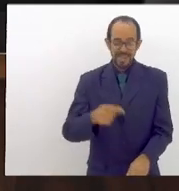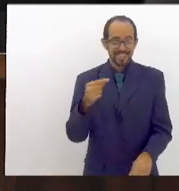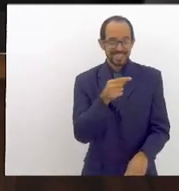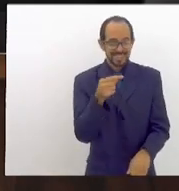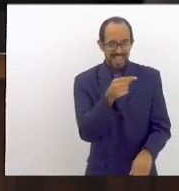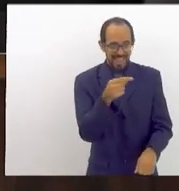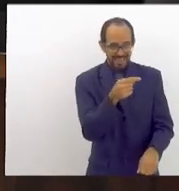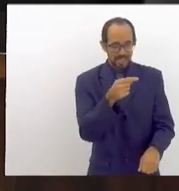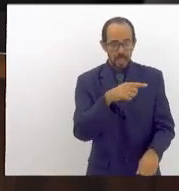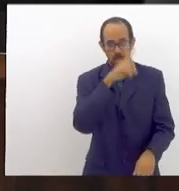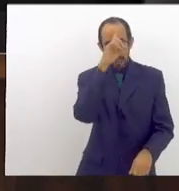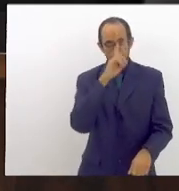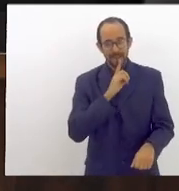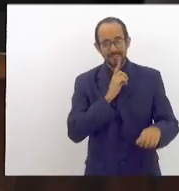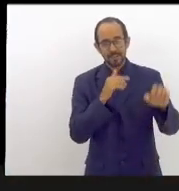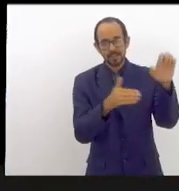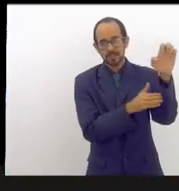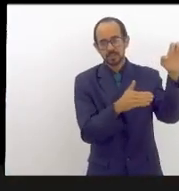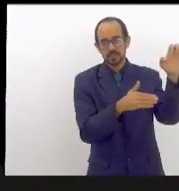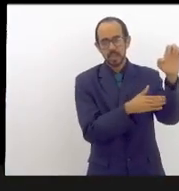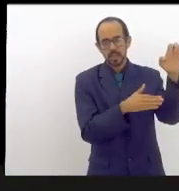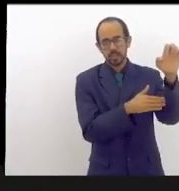no equipamento